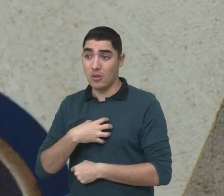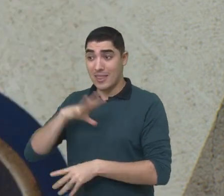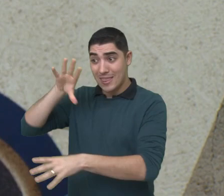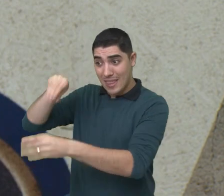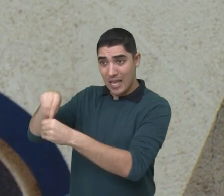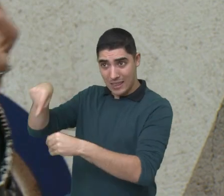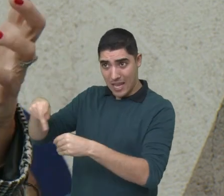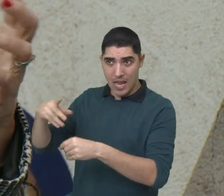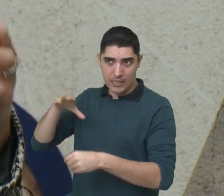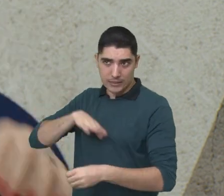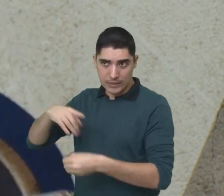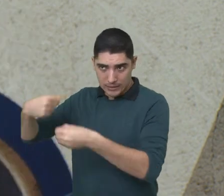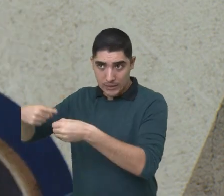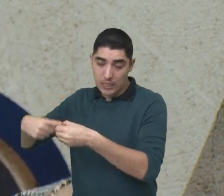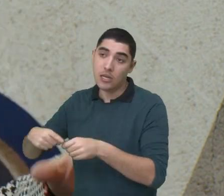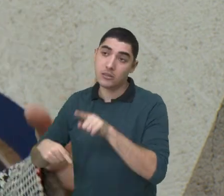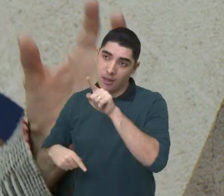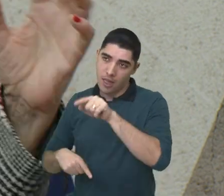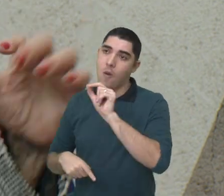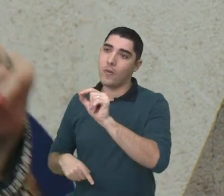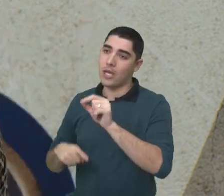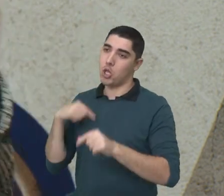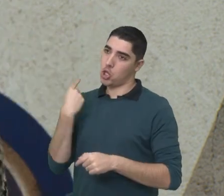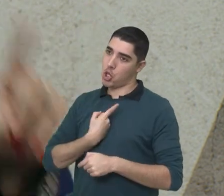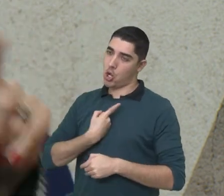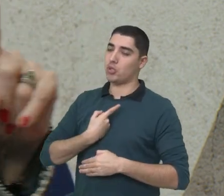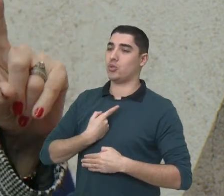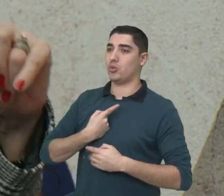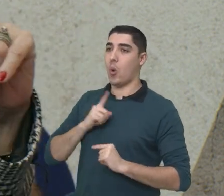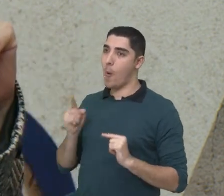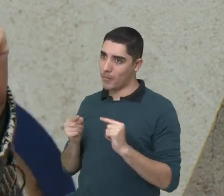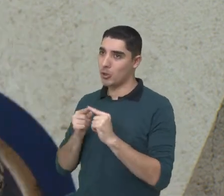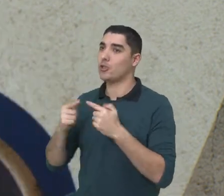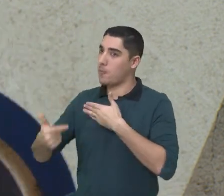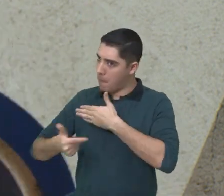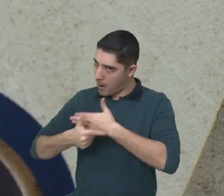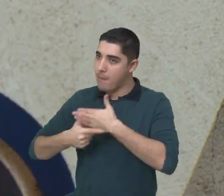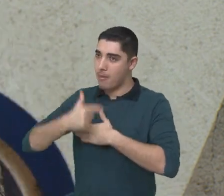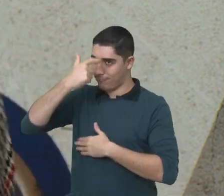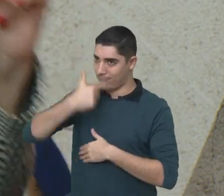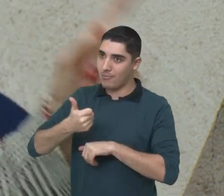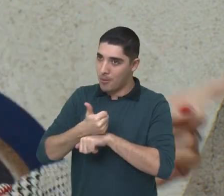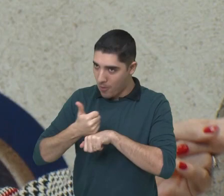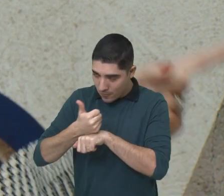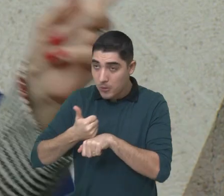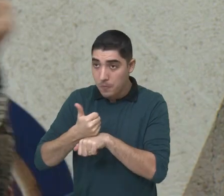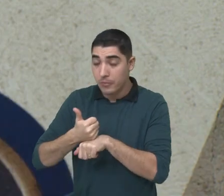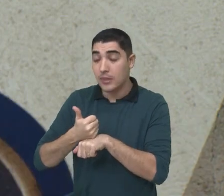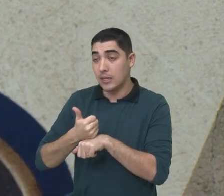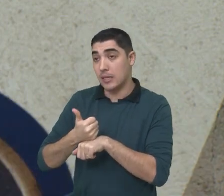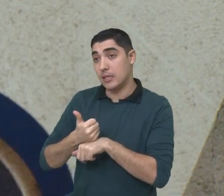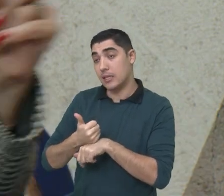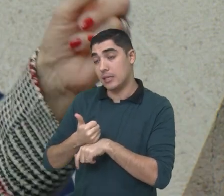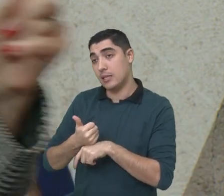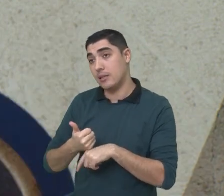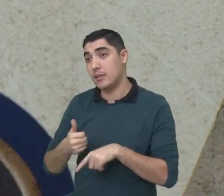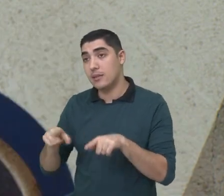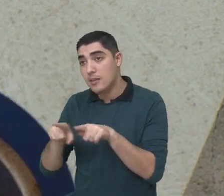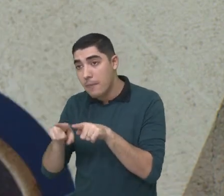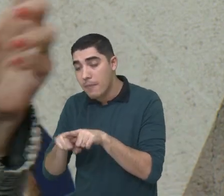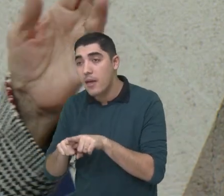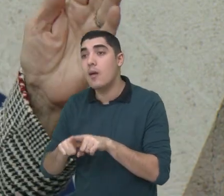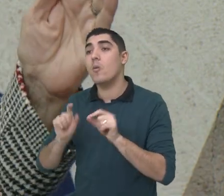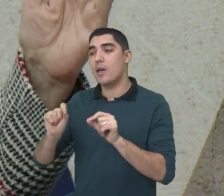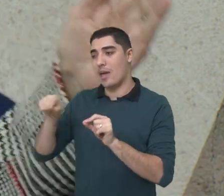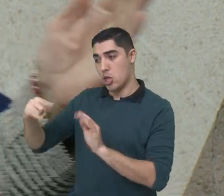na cidade é muito importante e é um papel também do corretor de imóveis, além dessa parte da